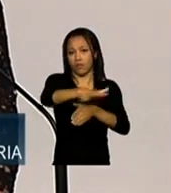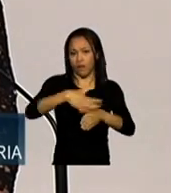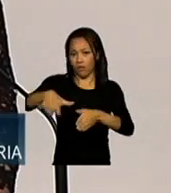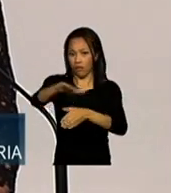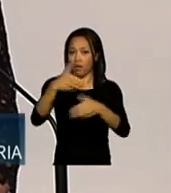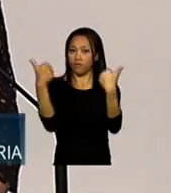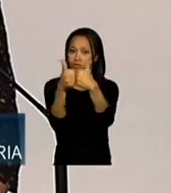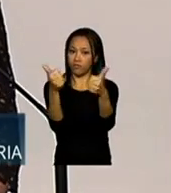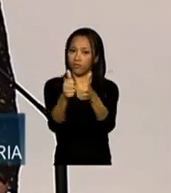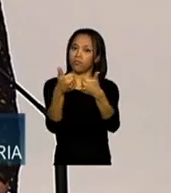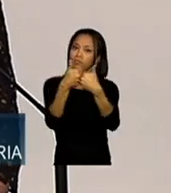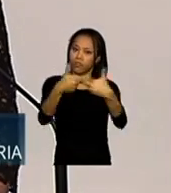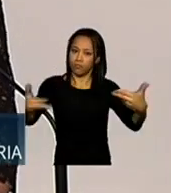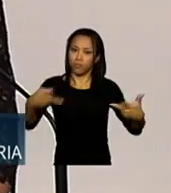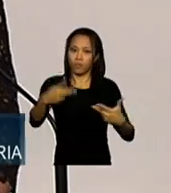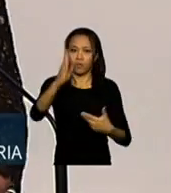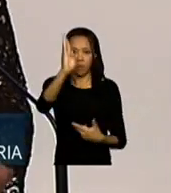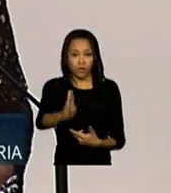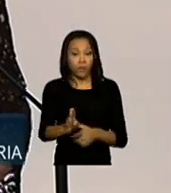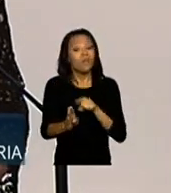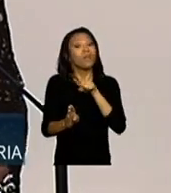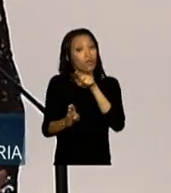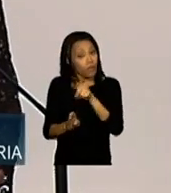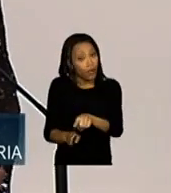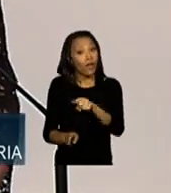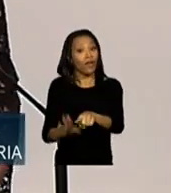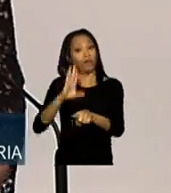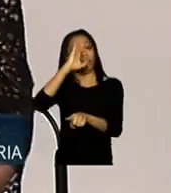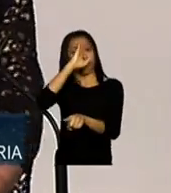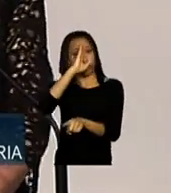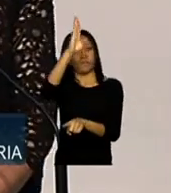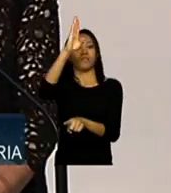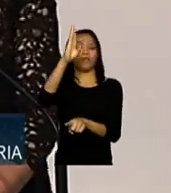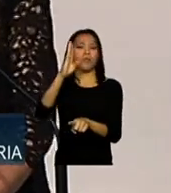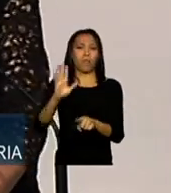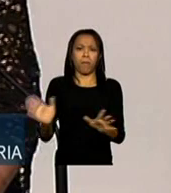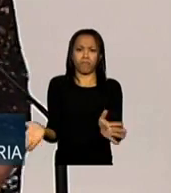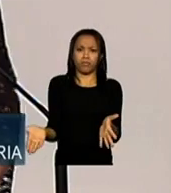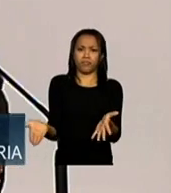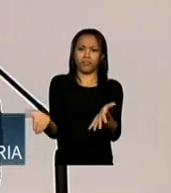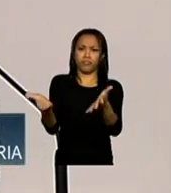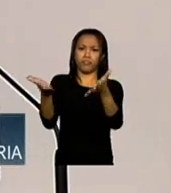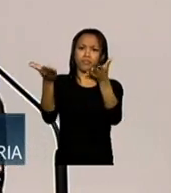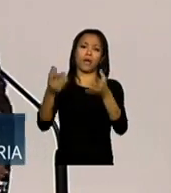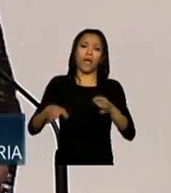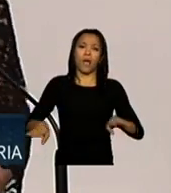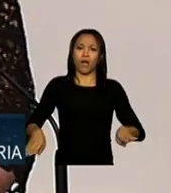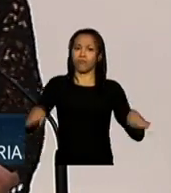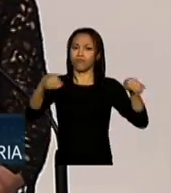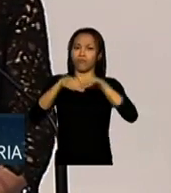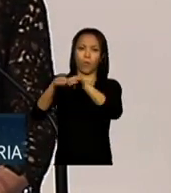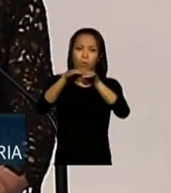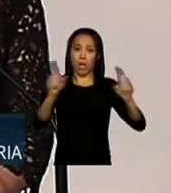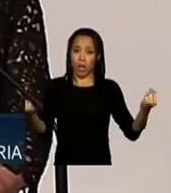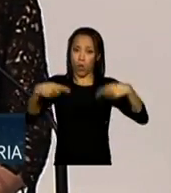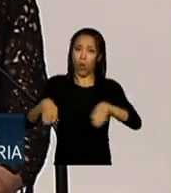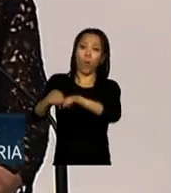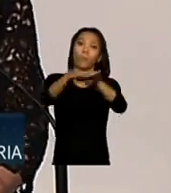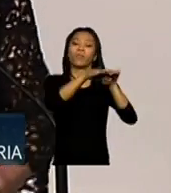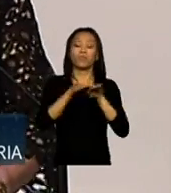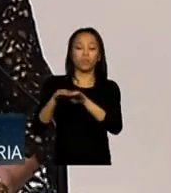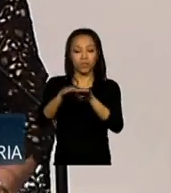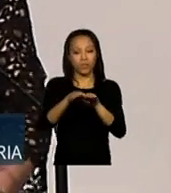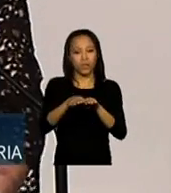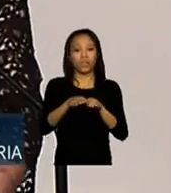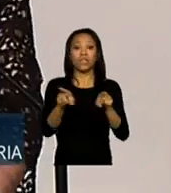brasileira, o que é fundamental para elevar a competitividade de nossa produção. Falei também